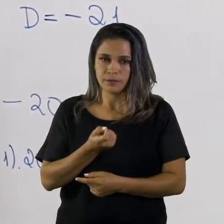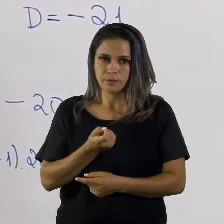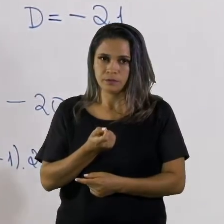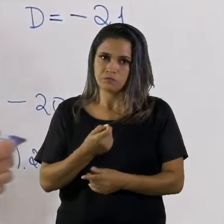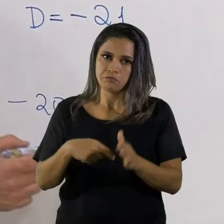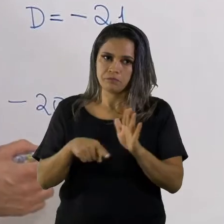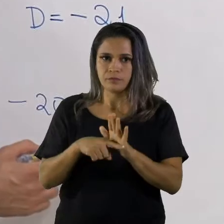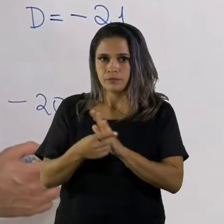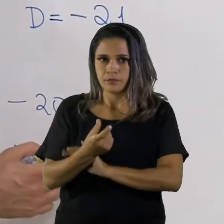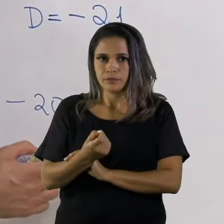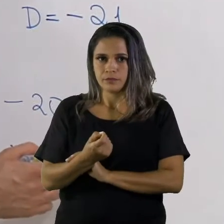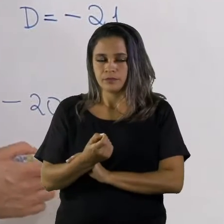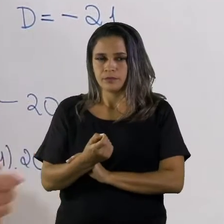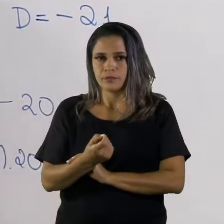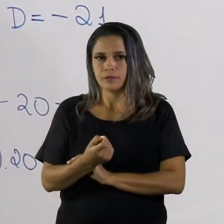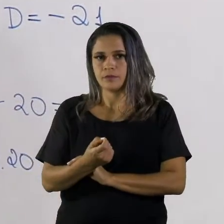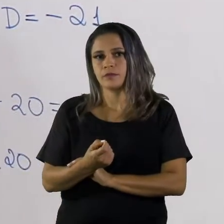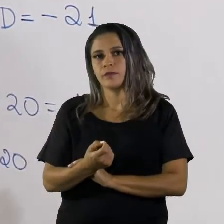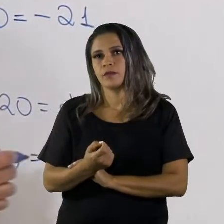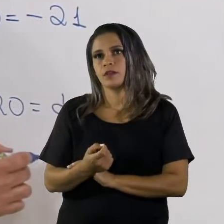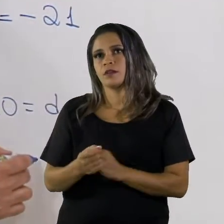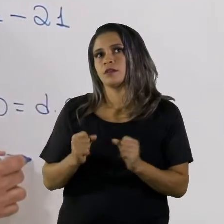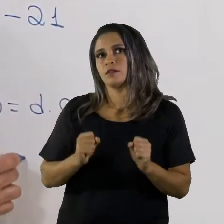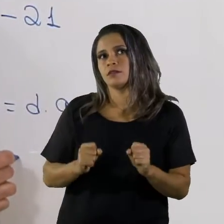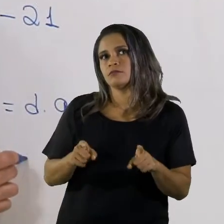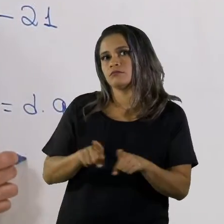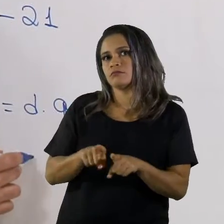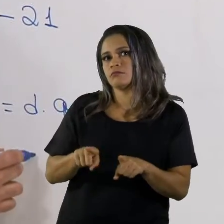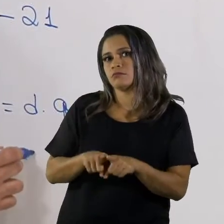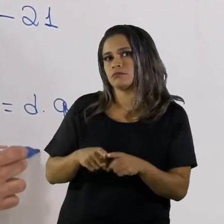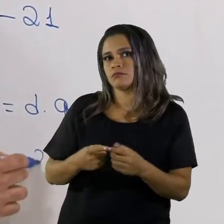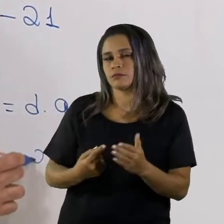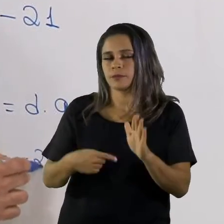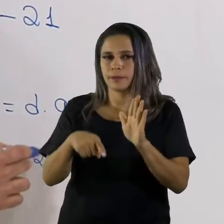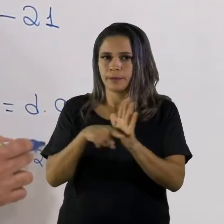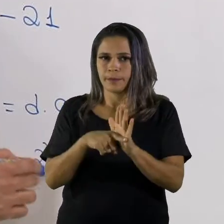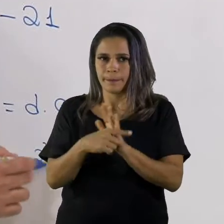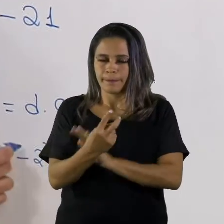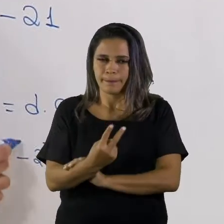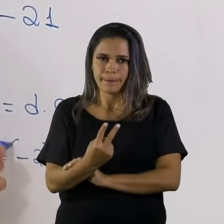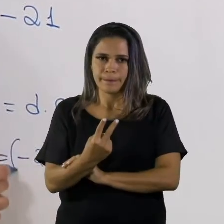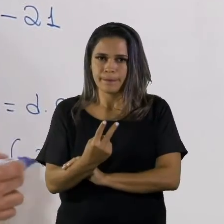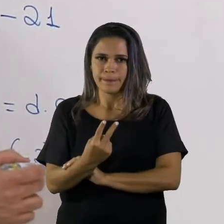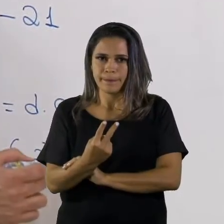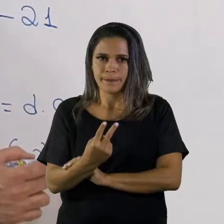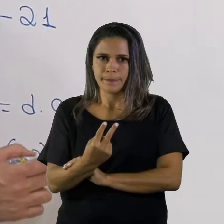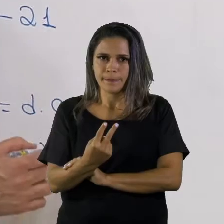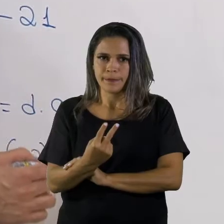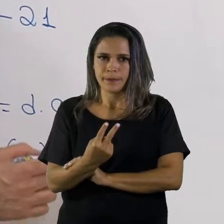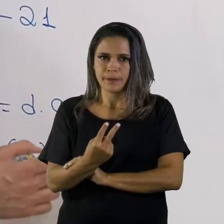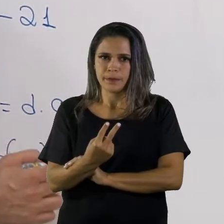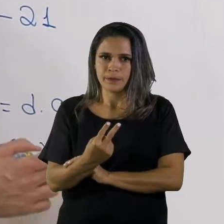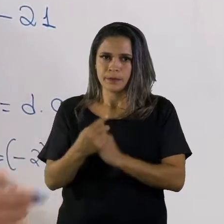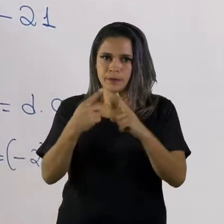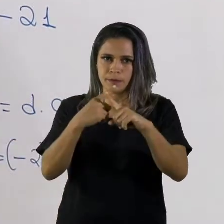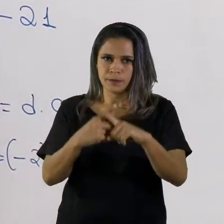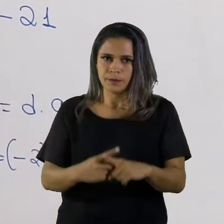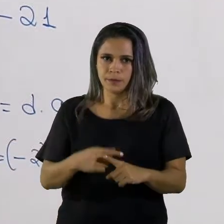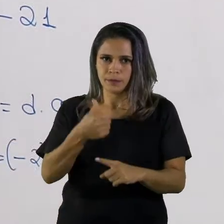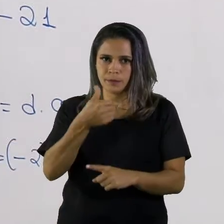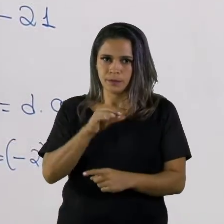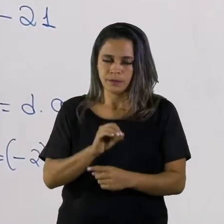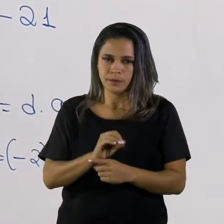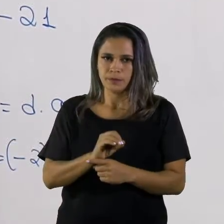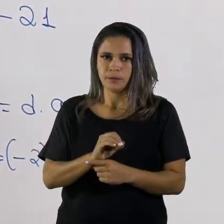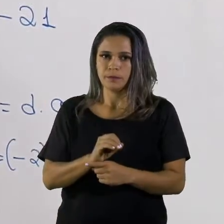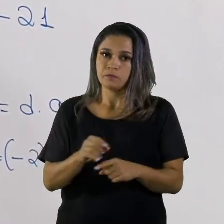20. Nós poderíamos fazer menos 2 multiplicado por 10, que